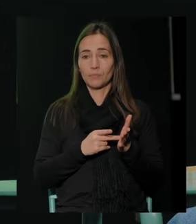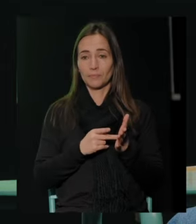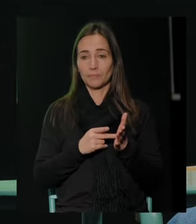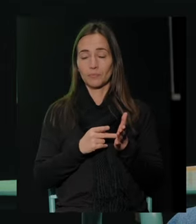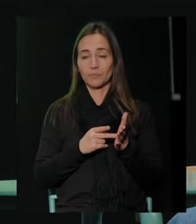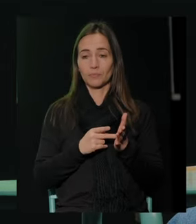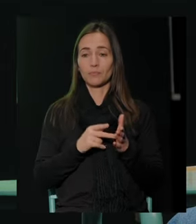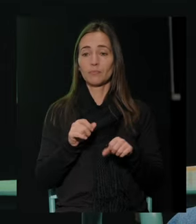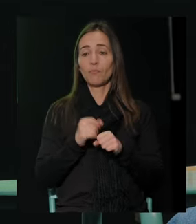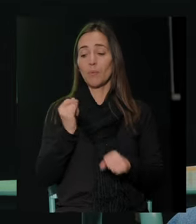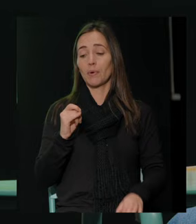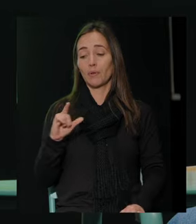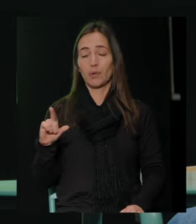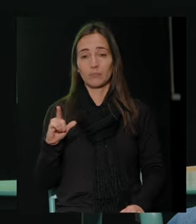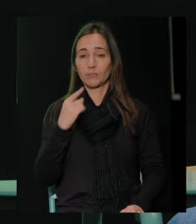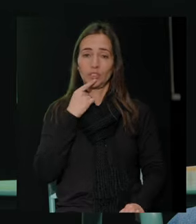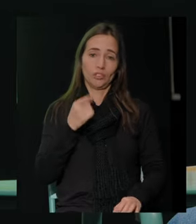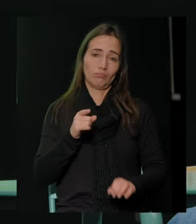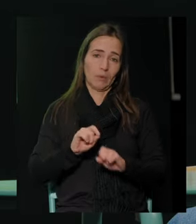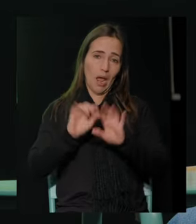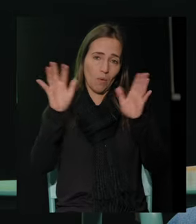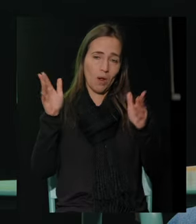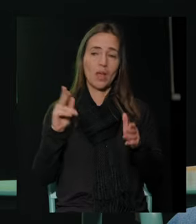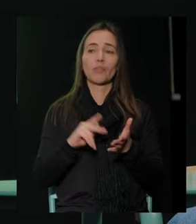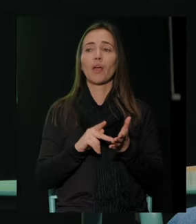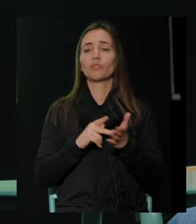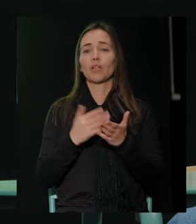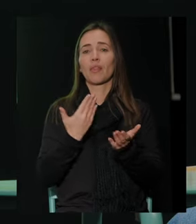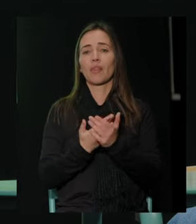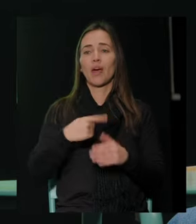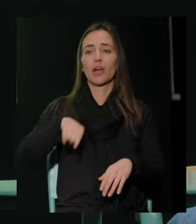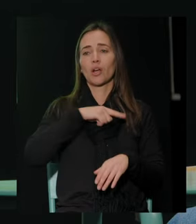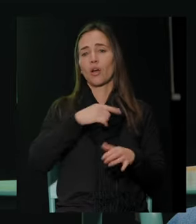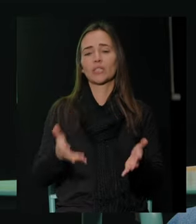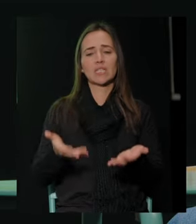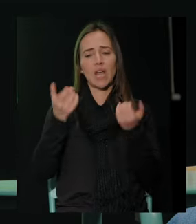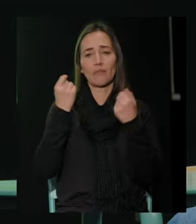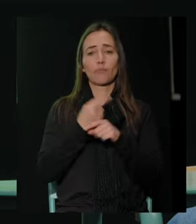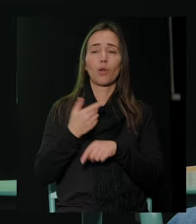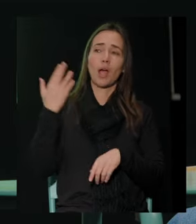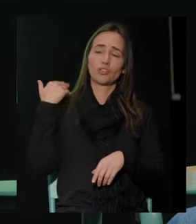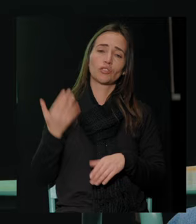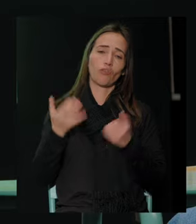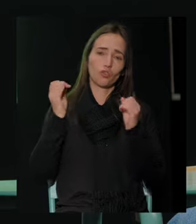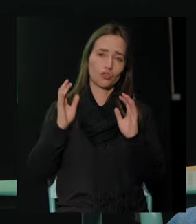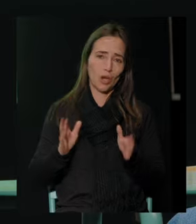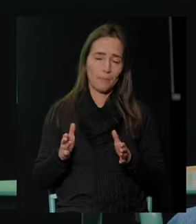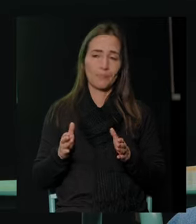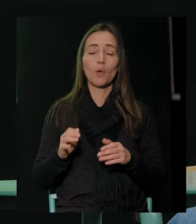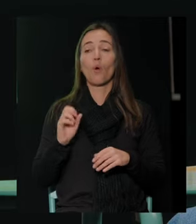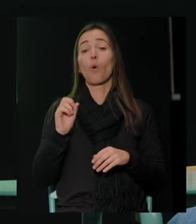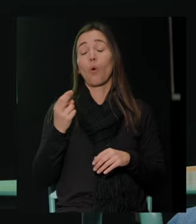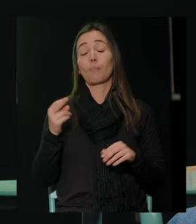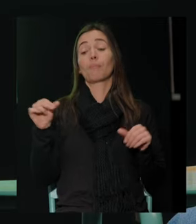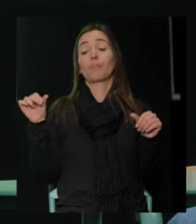e a iniciativa liberal é muito clara nisso, a tecnologia vai nos salvar do que quer que aí venha, porque já nos salvou no passado. Ou então,